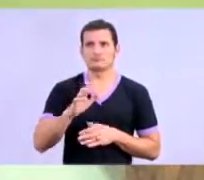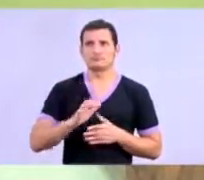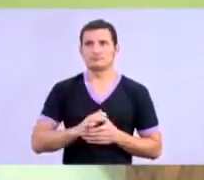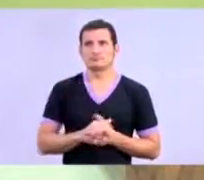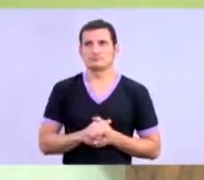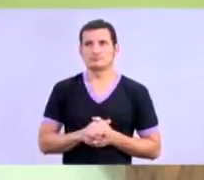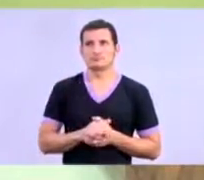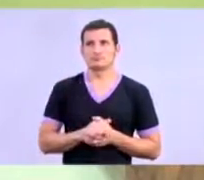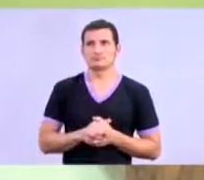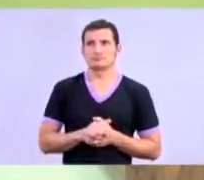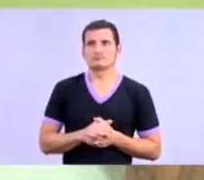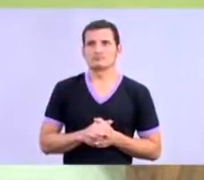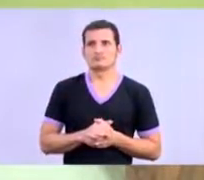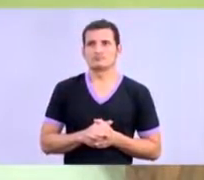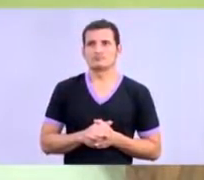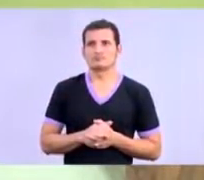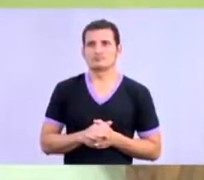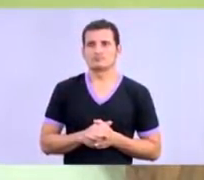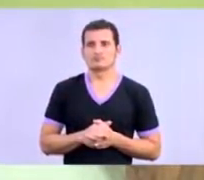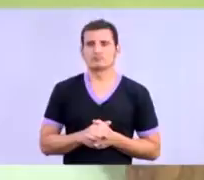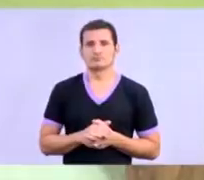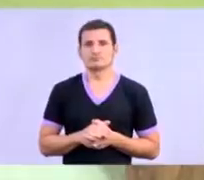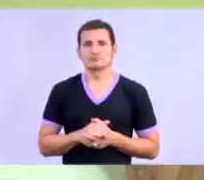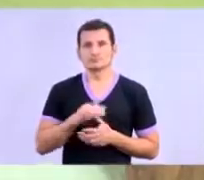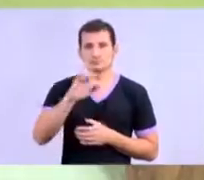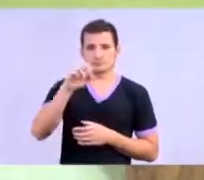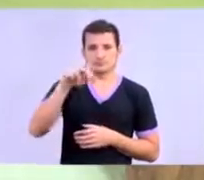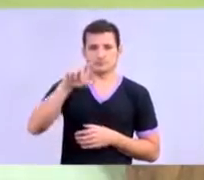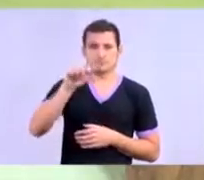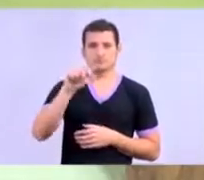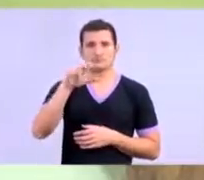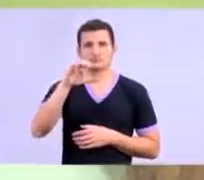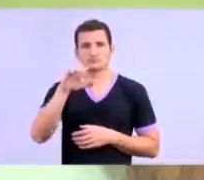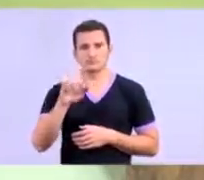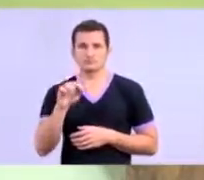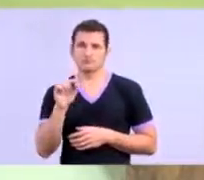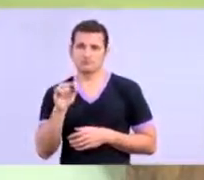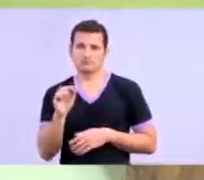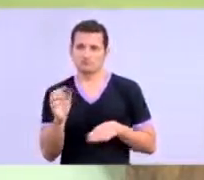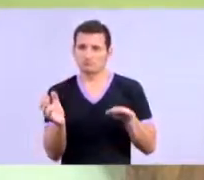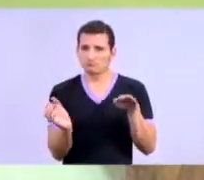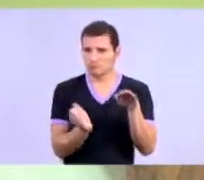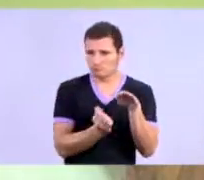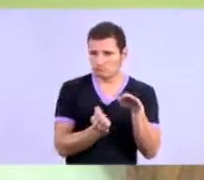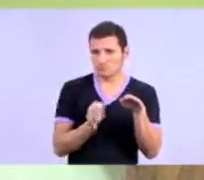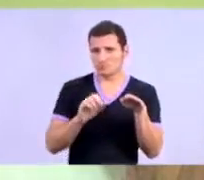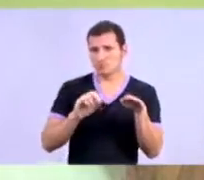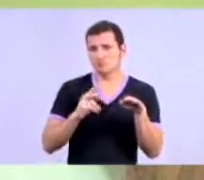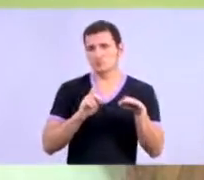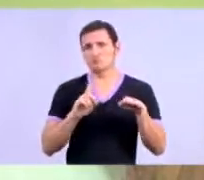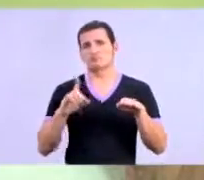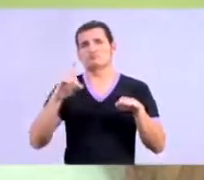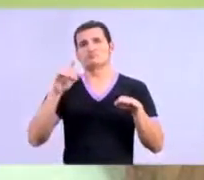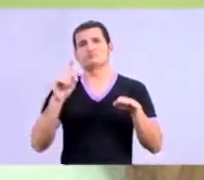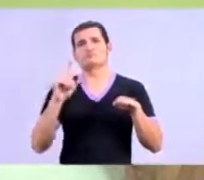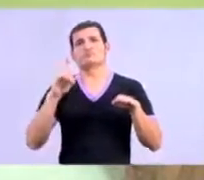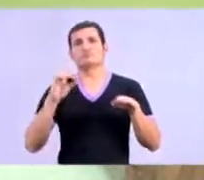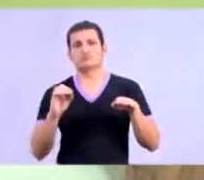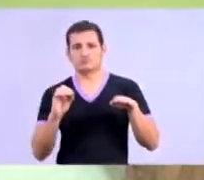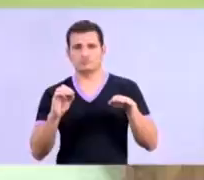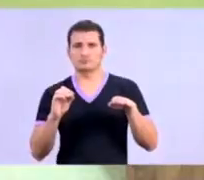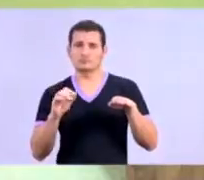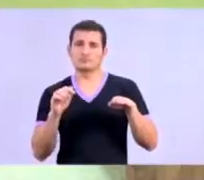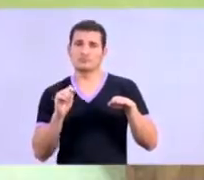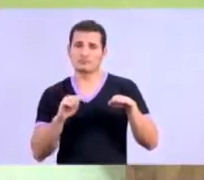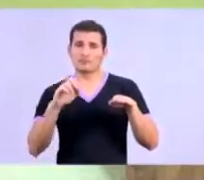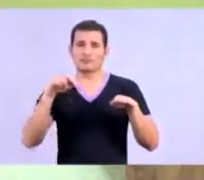fazer o quê? Vai verificar qual é o endereço e vai receber ou não o dado, dependendo se o endereço é dela ou não. Então, essa camada é